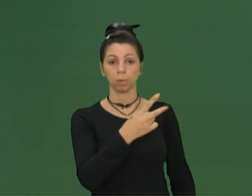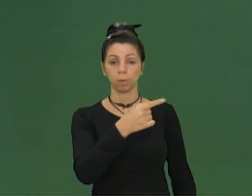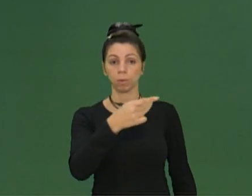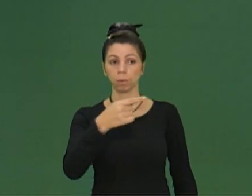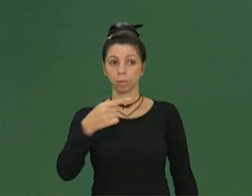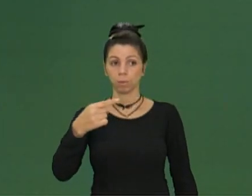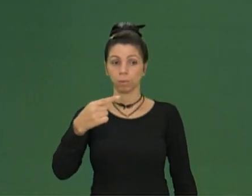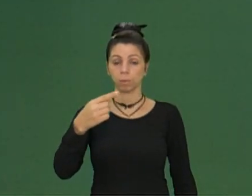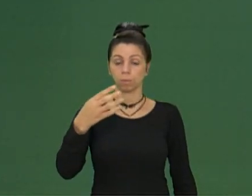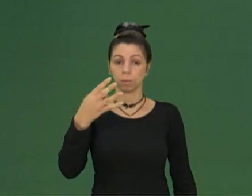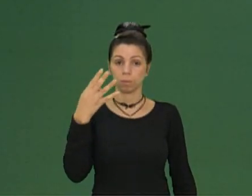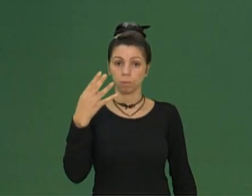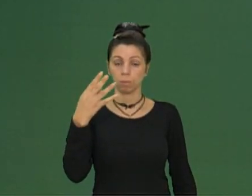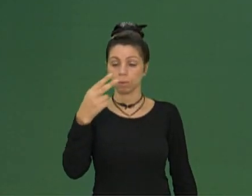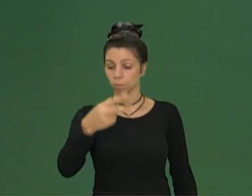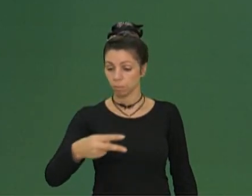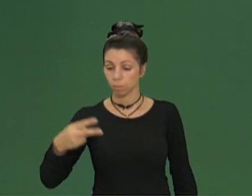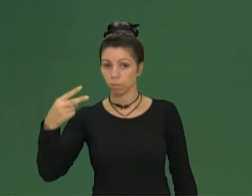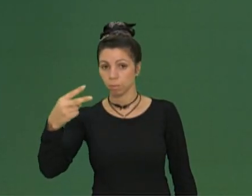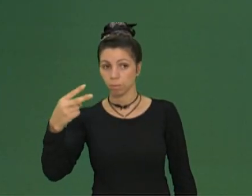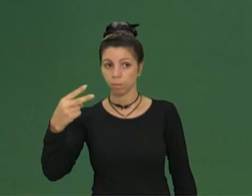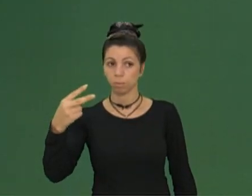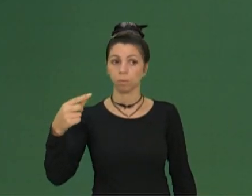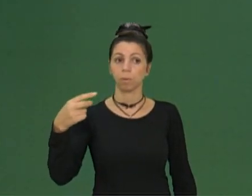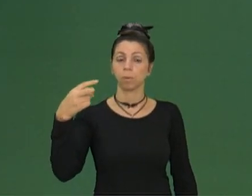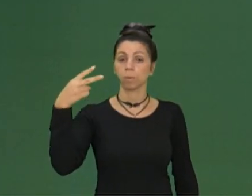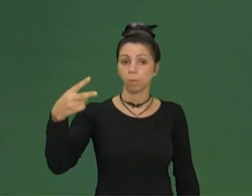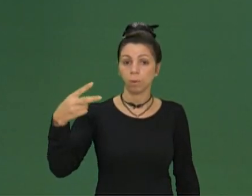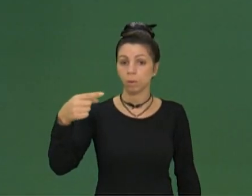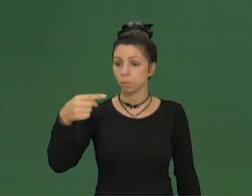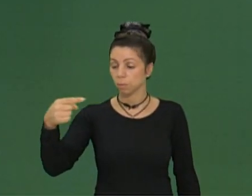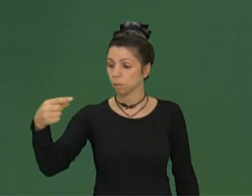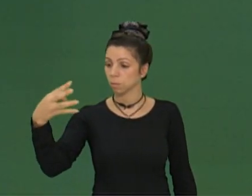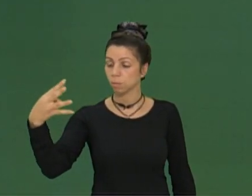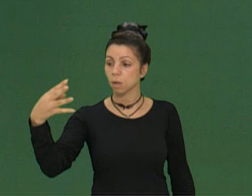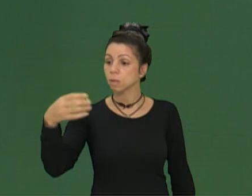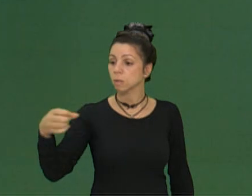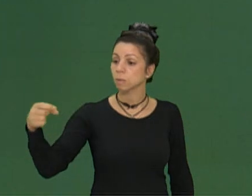2. 2 vezes o menos 4, eu tenho o menos